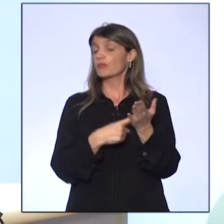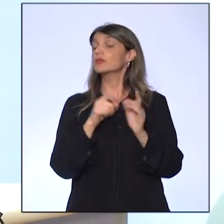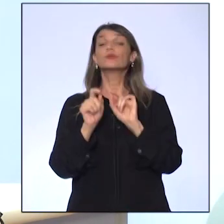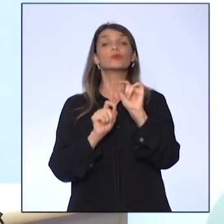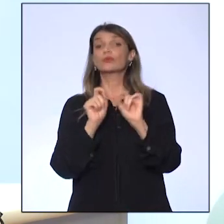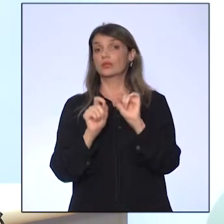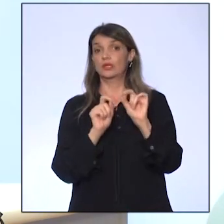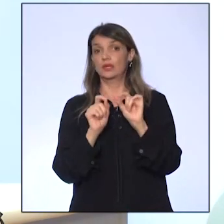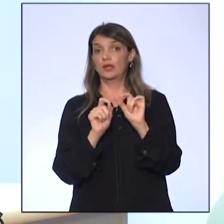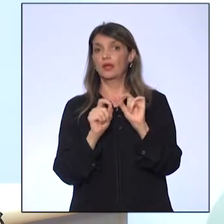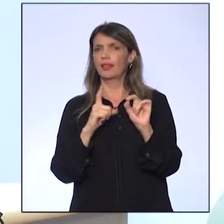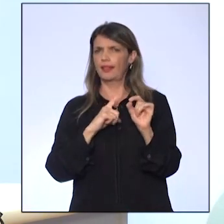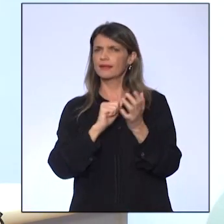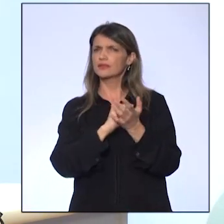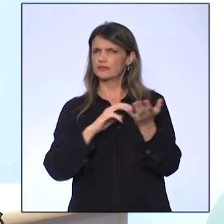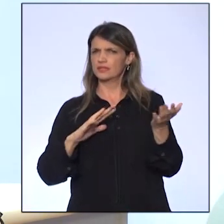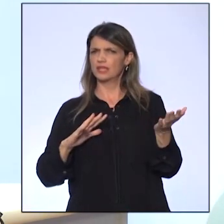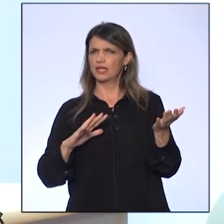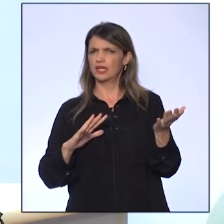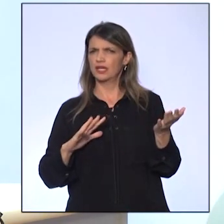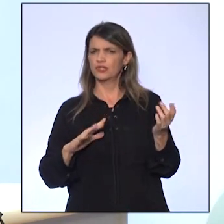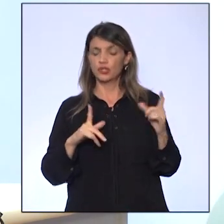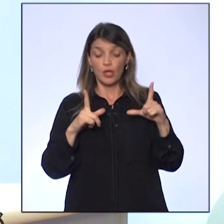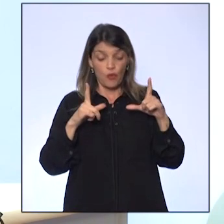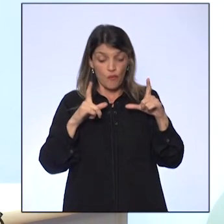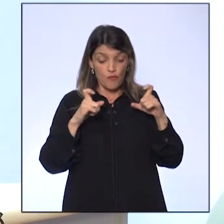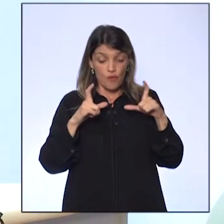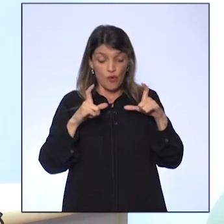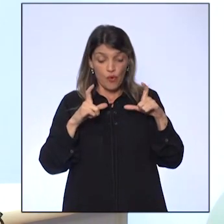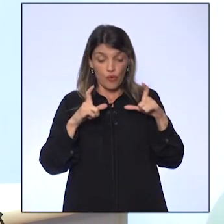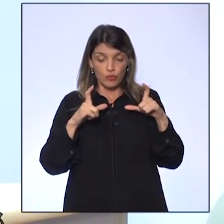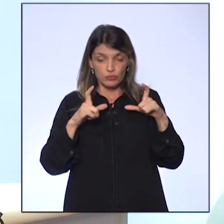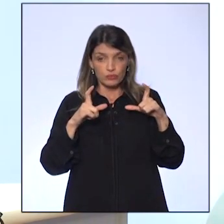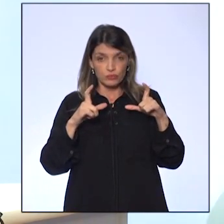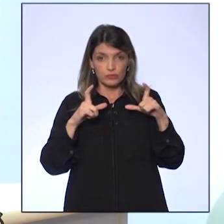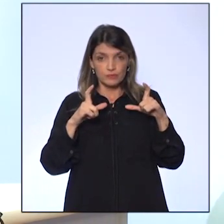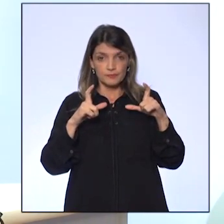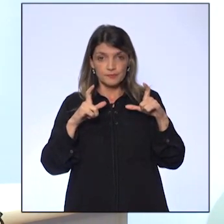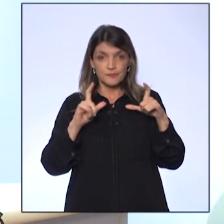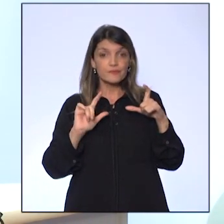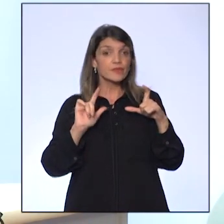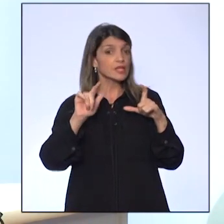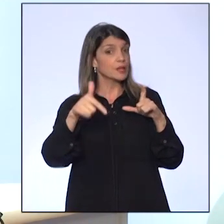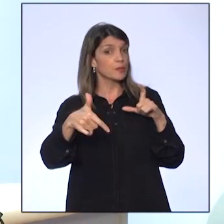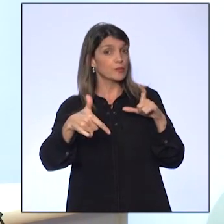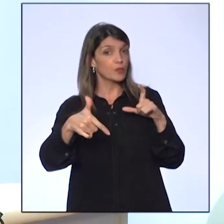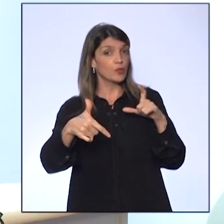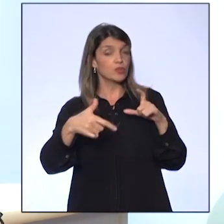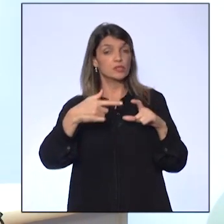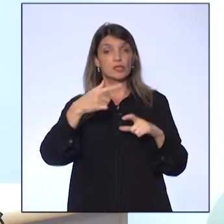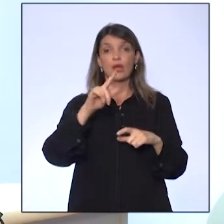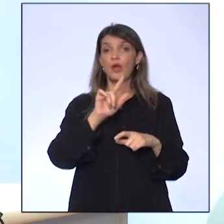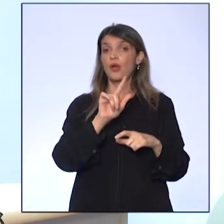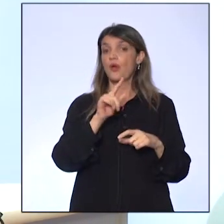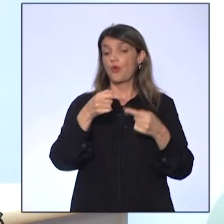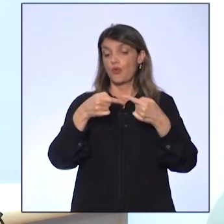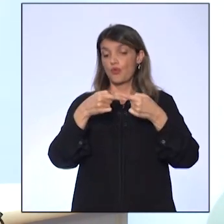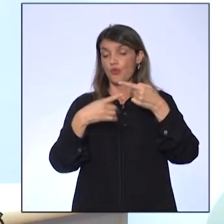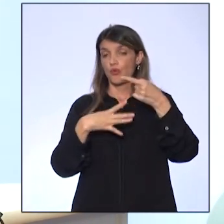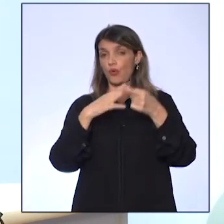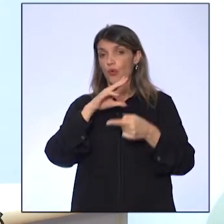eu passo uma lição, eles tiram uma foto da imagem e eles postam no Google Classroom. Esse é o meu